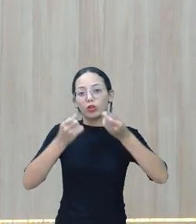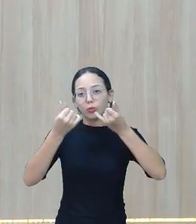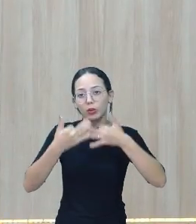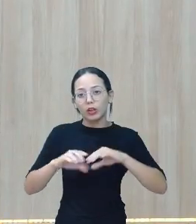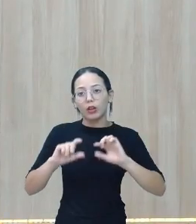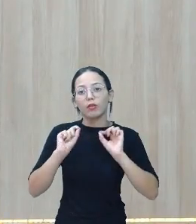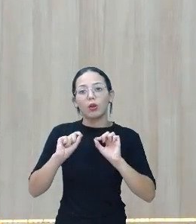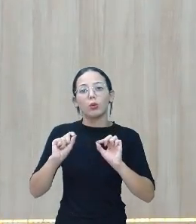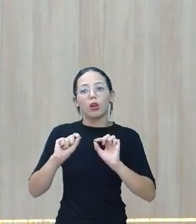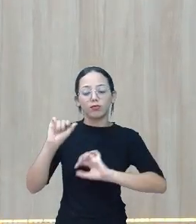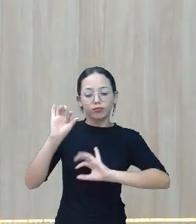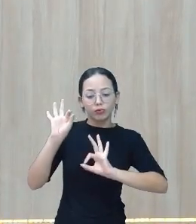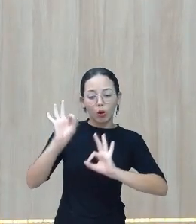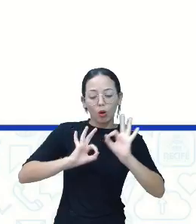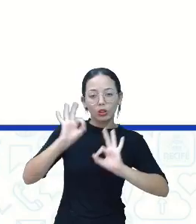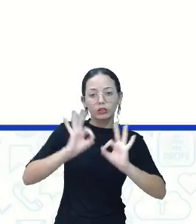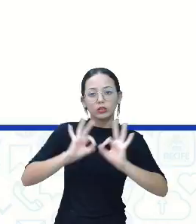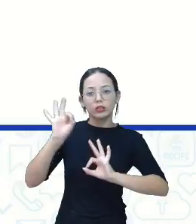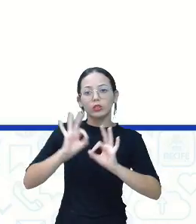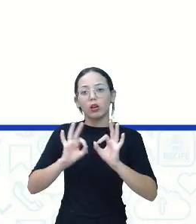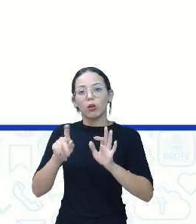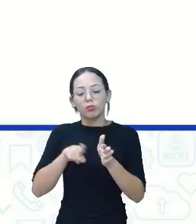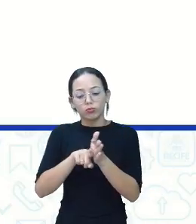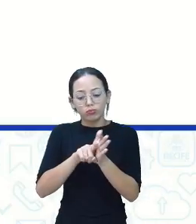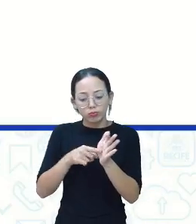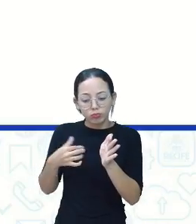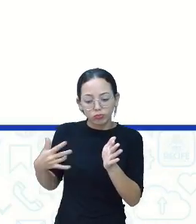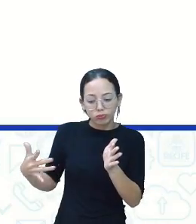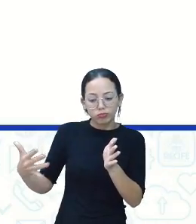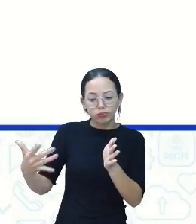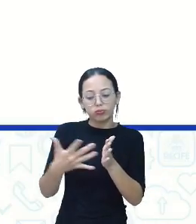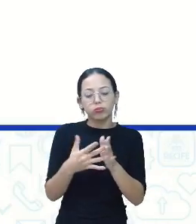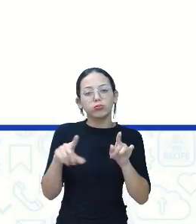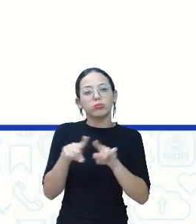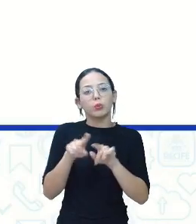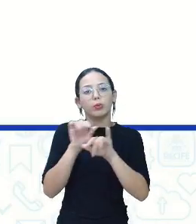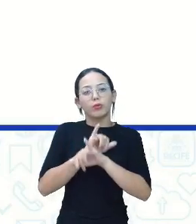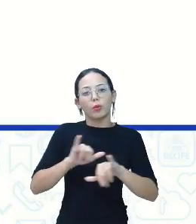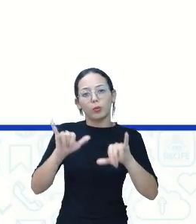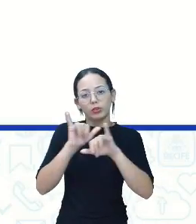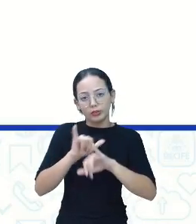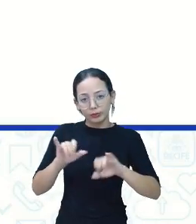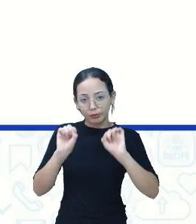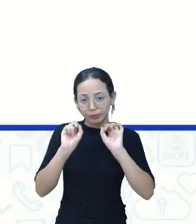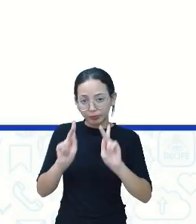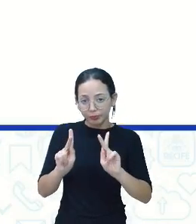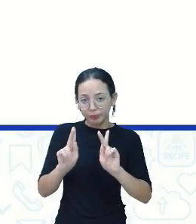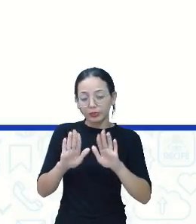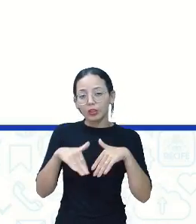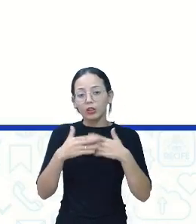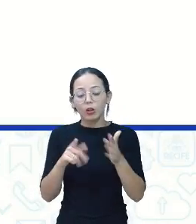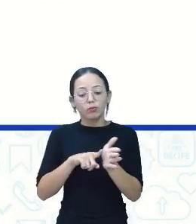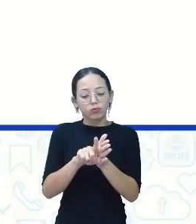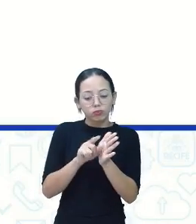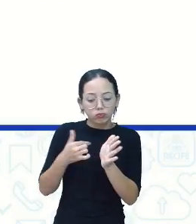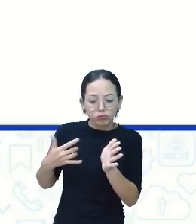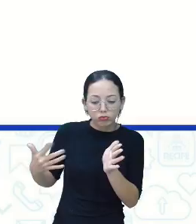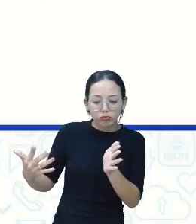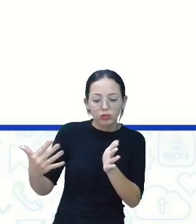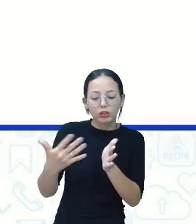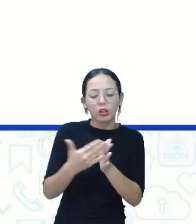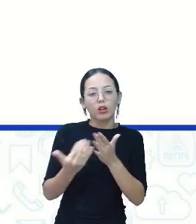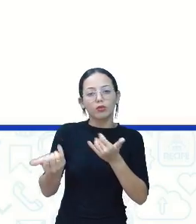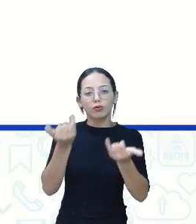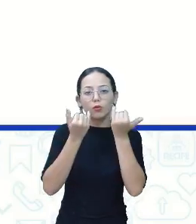gente vai trabalhar mais a ideia da organização dos dados e das informações, tá certo? Então, os dados, as informações, ou